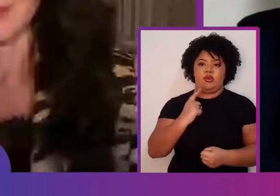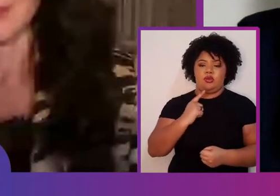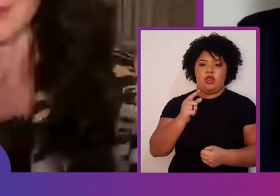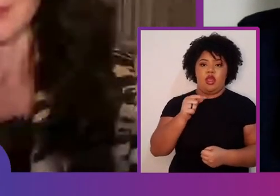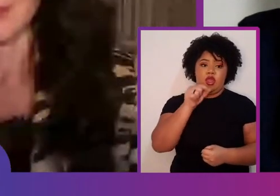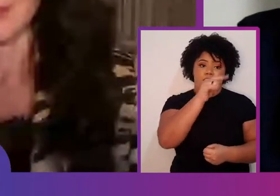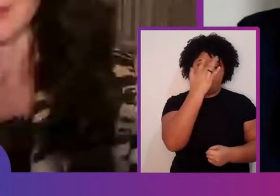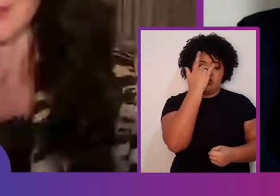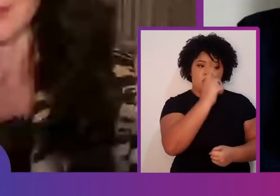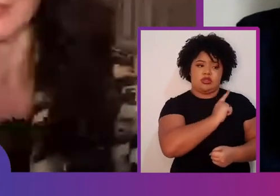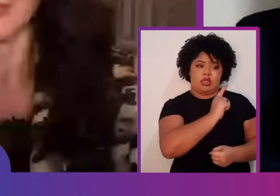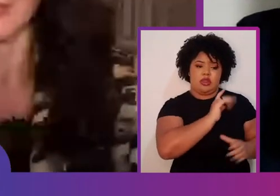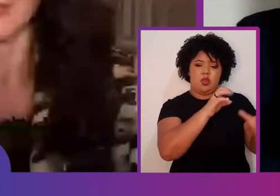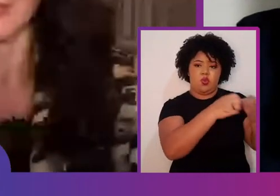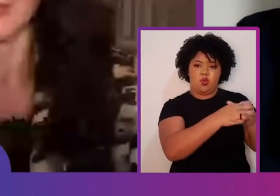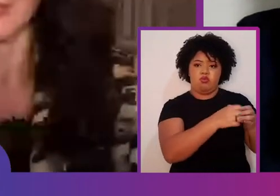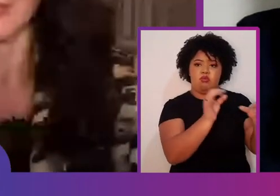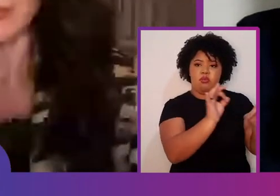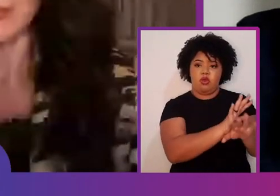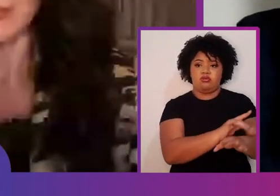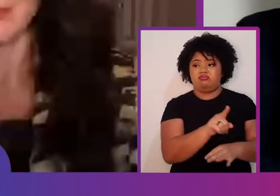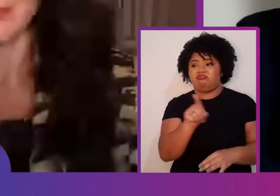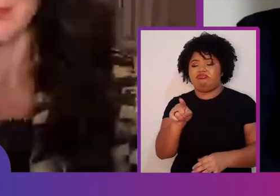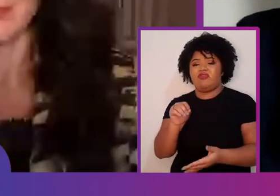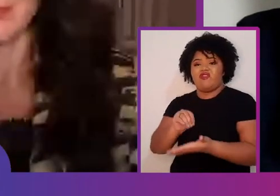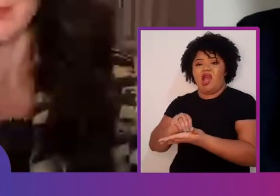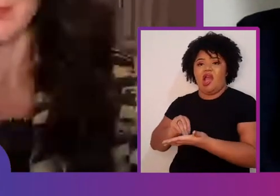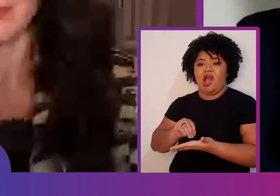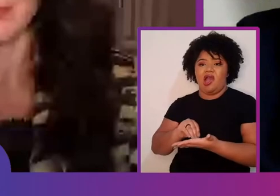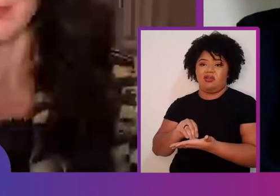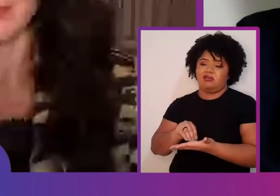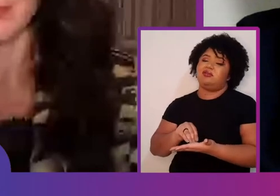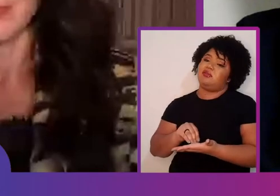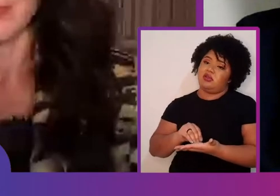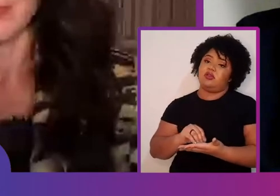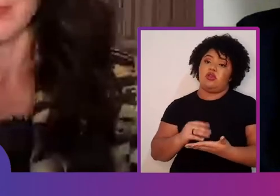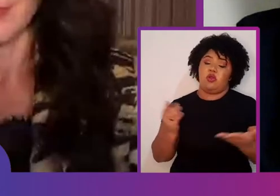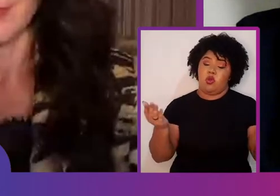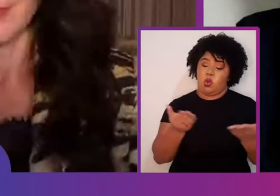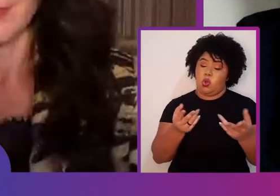outro grupo não tem. Então, o que eu percebo que a gente está vivendo agora de forma muito